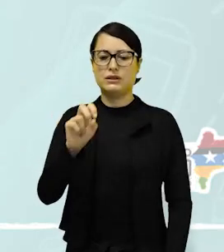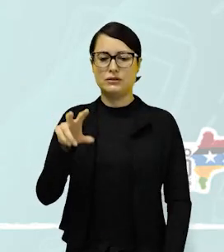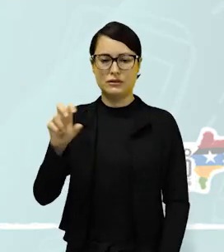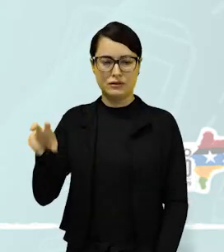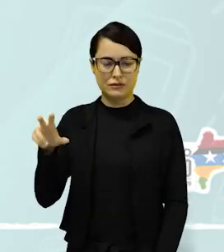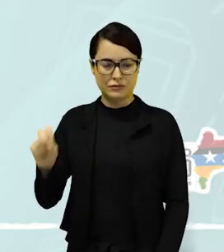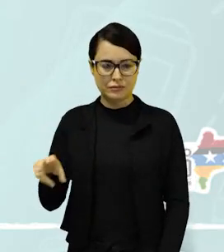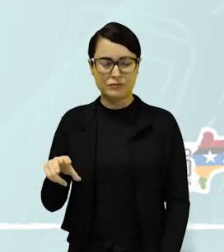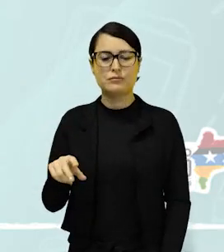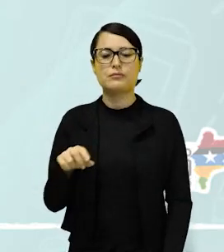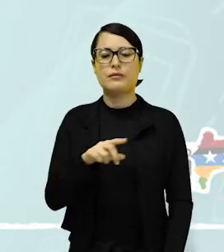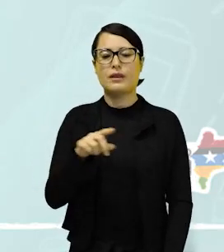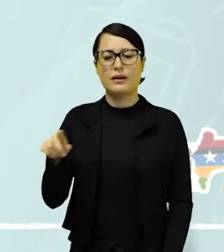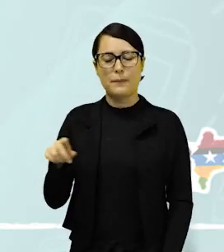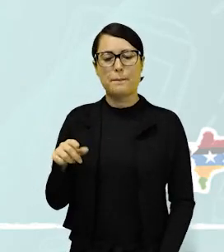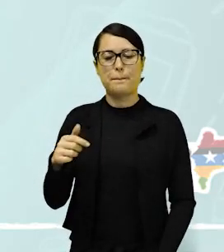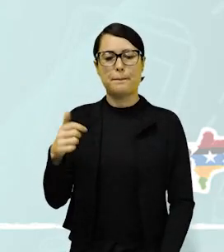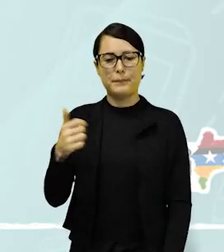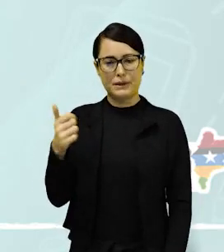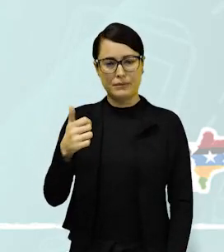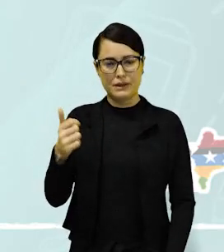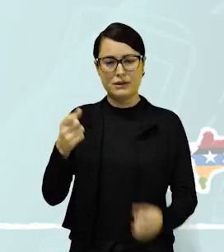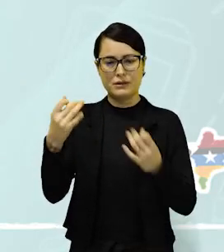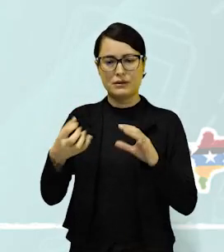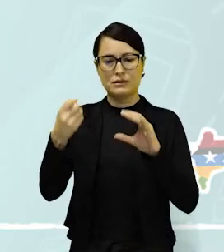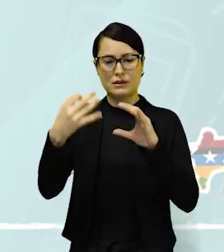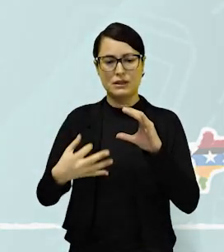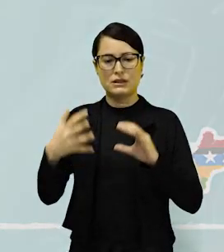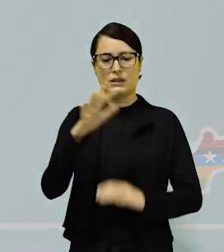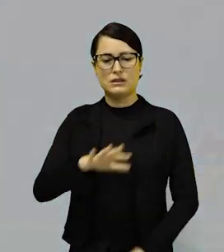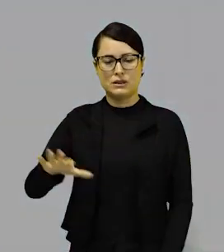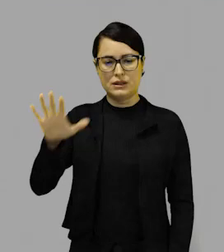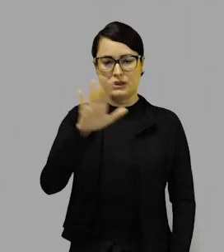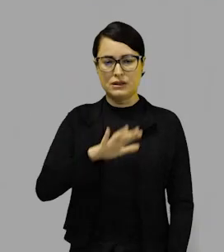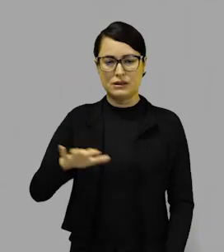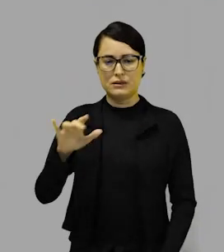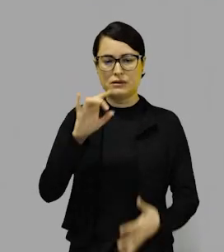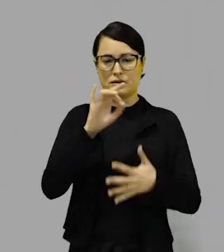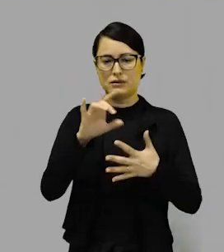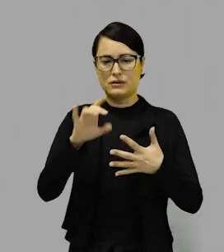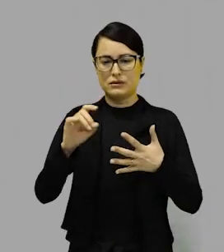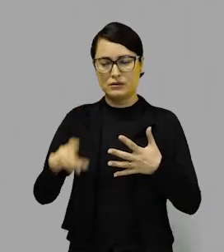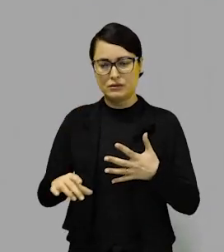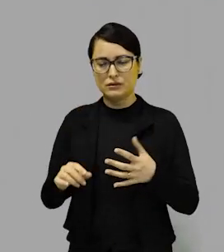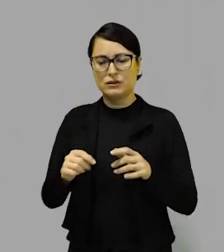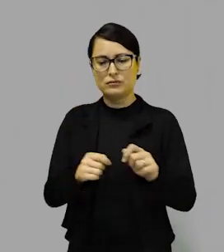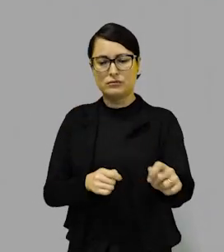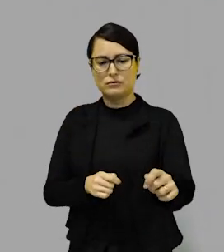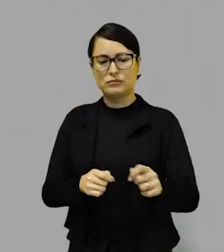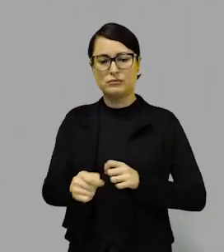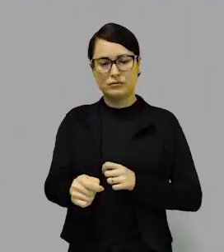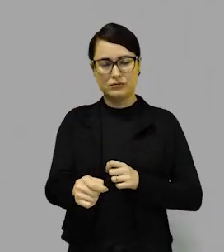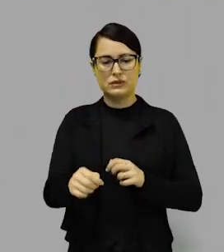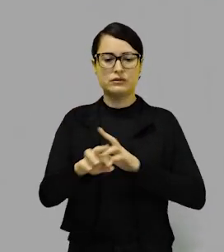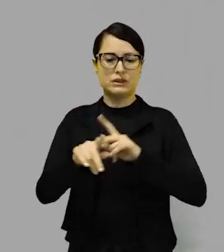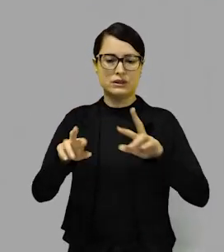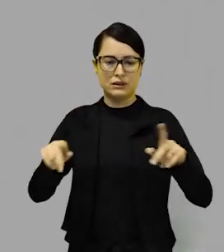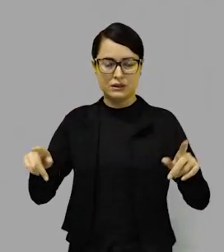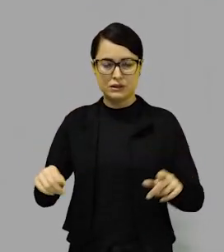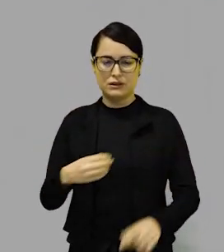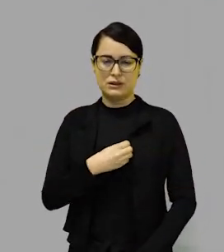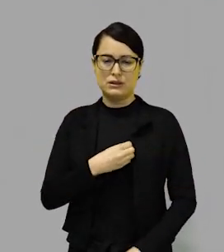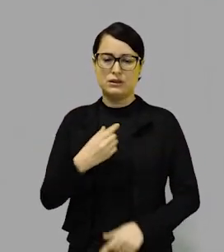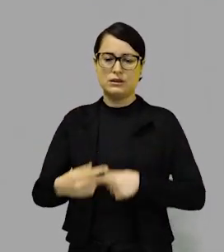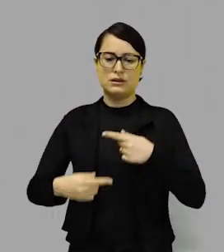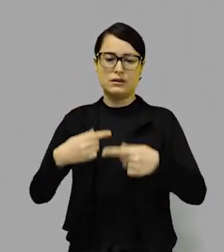parte em que nós vamos falar um pouco sobre as características gerais e aspectos evolutivos, né? E diversidade